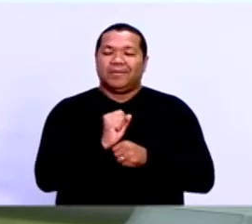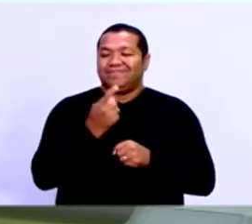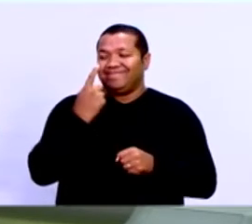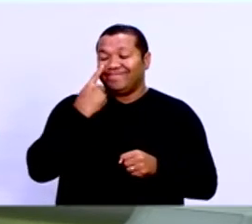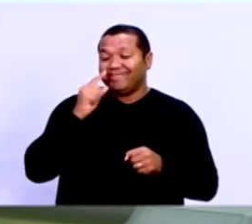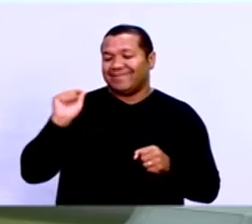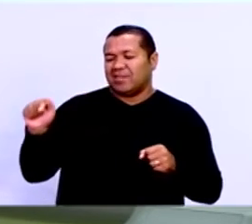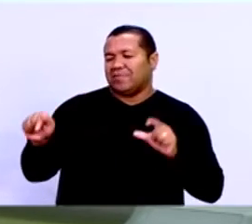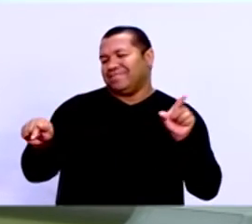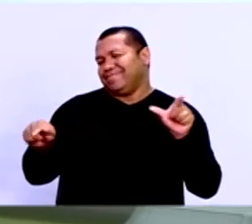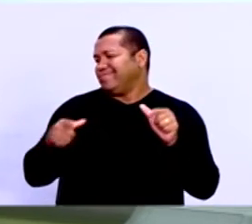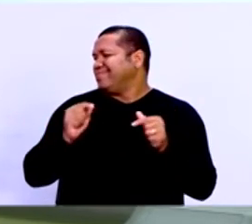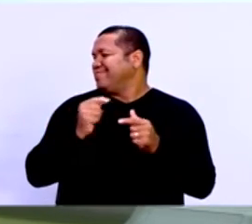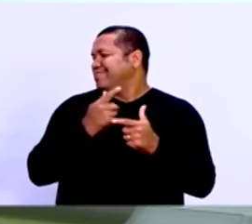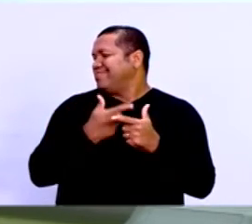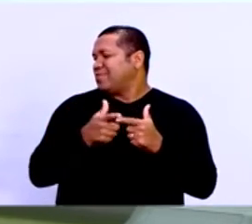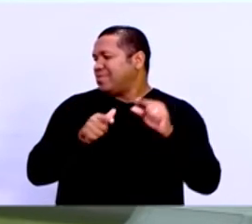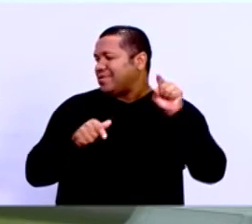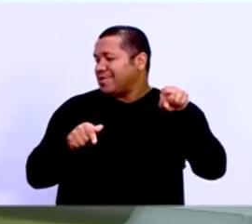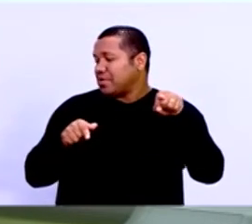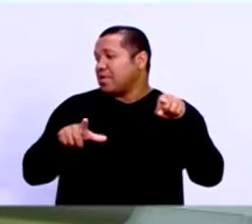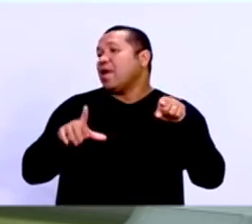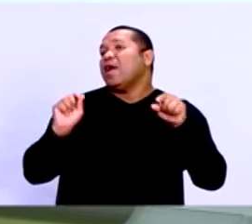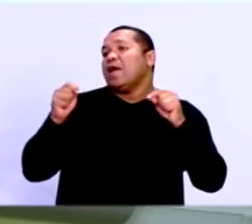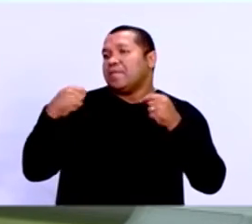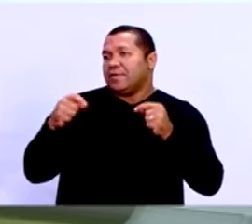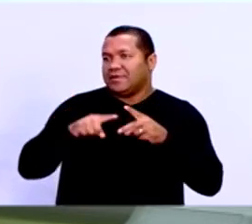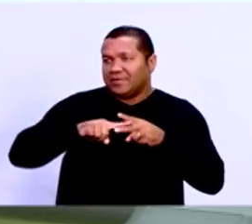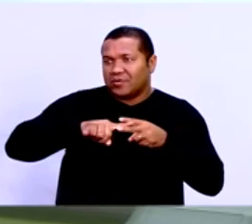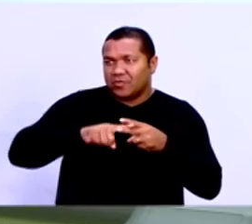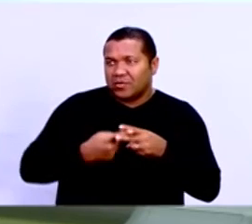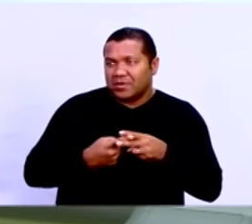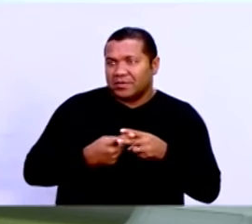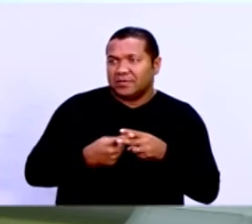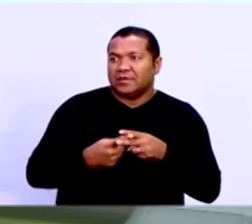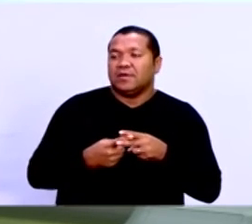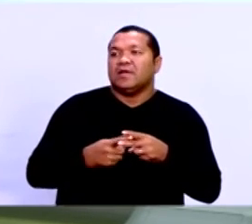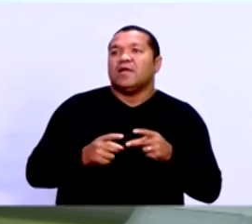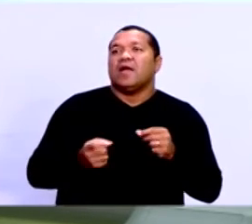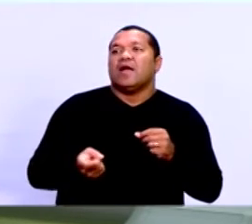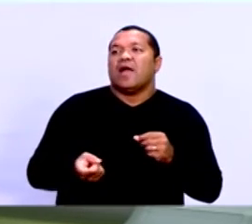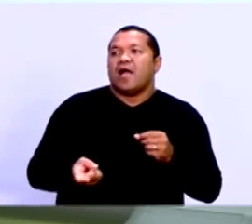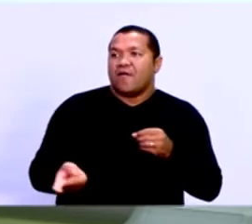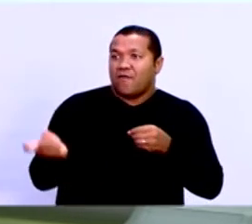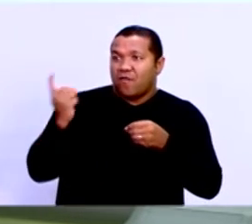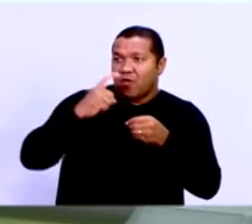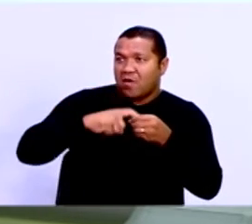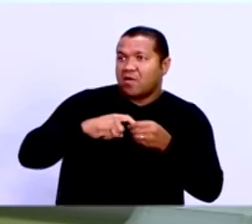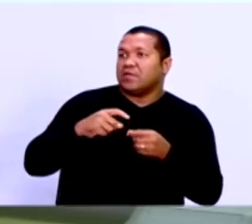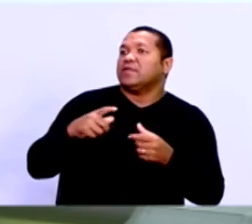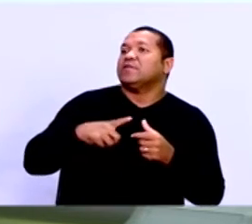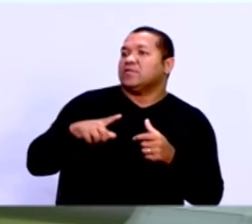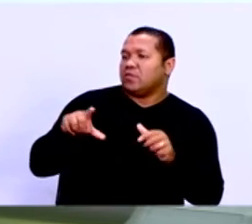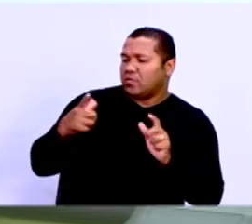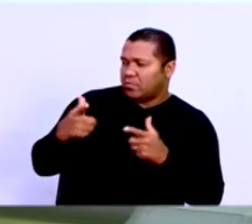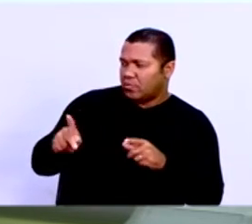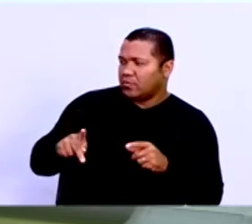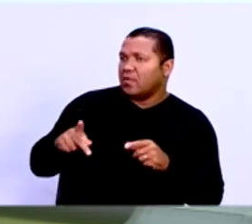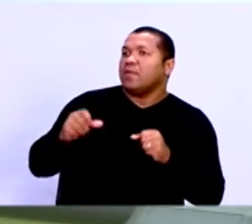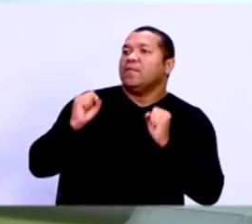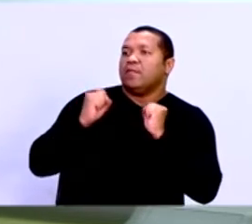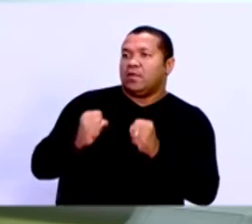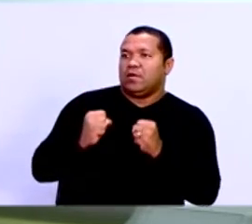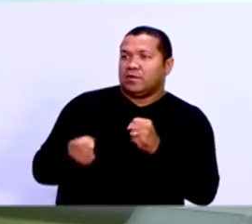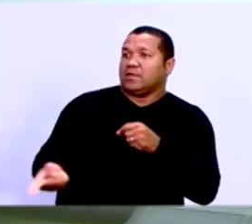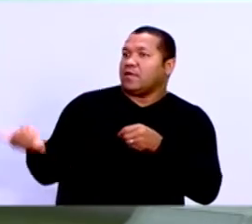no sistema então vamos refazer entra de novo pode voltar à fase professora pode pode voltar fã